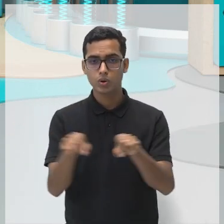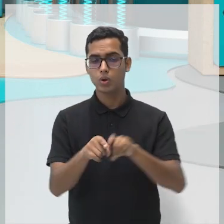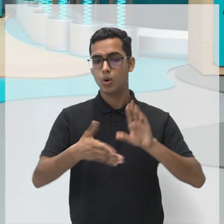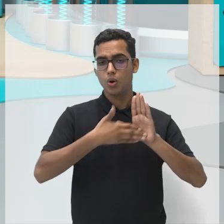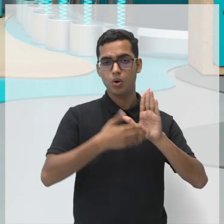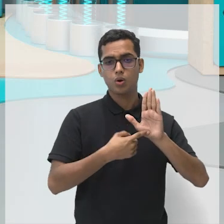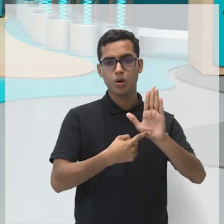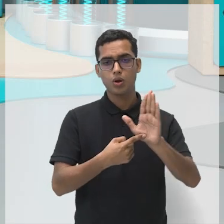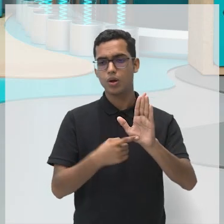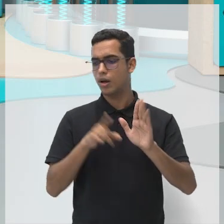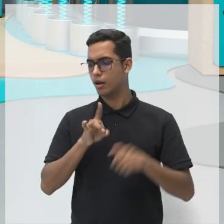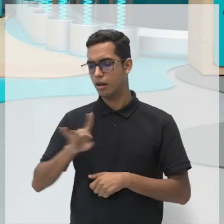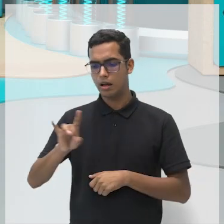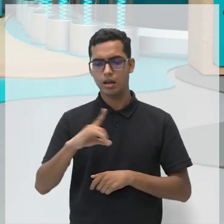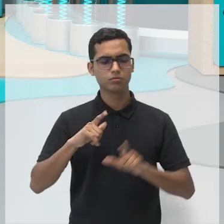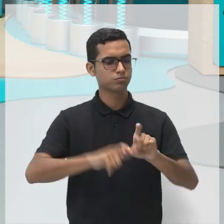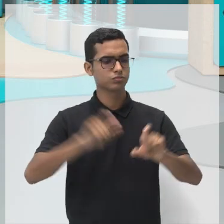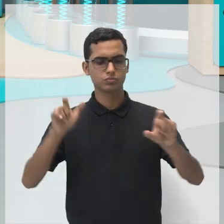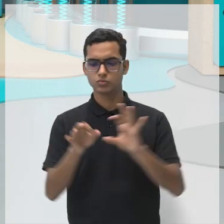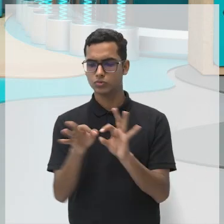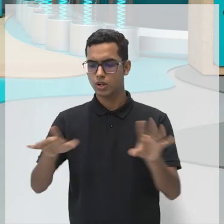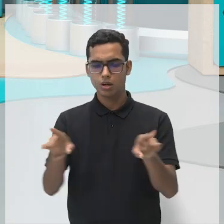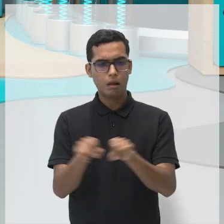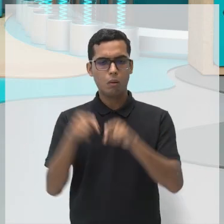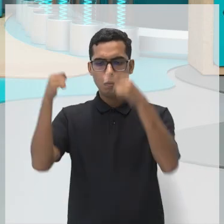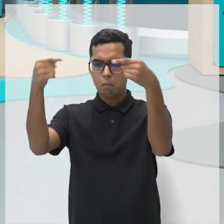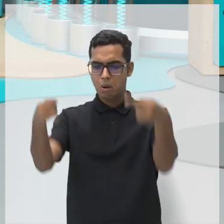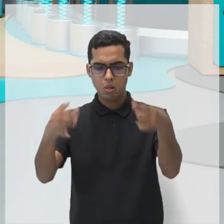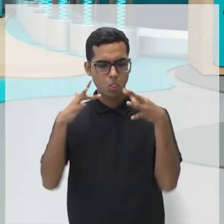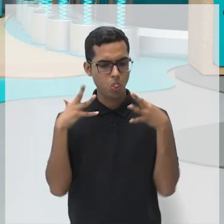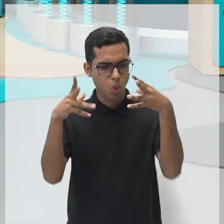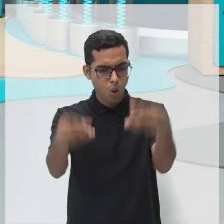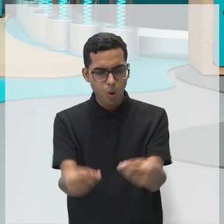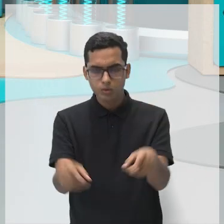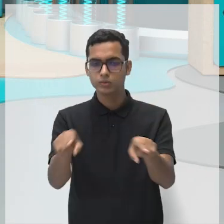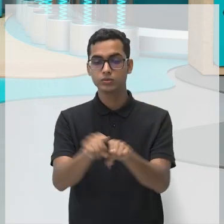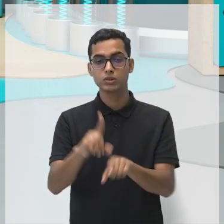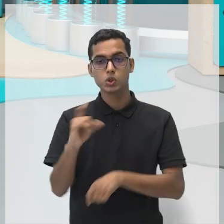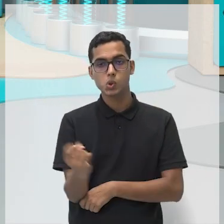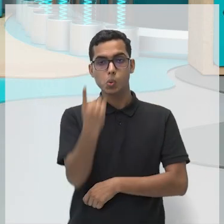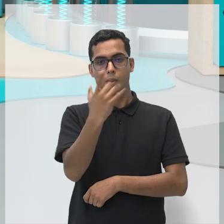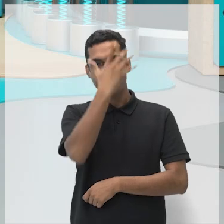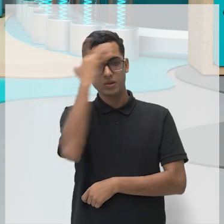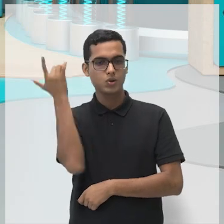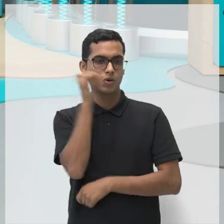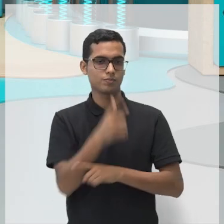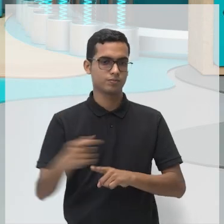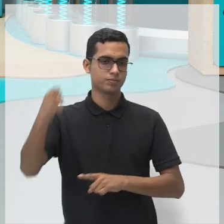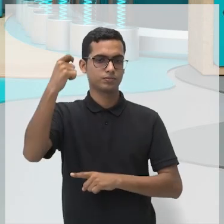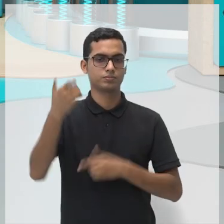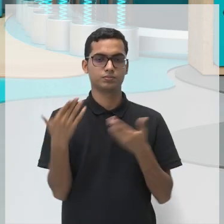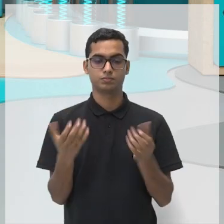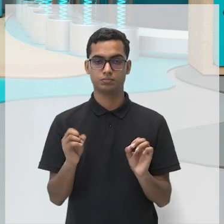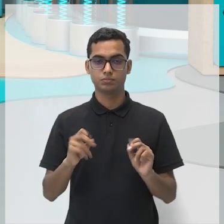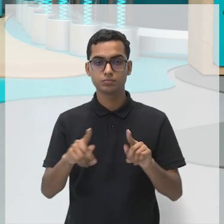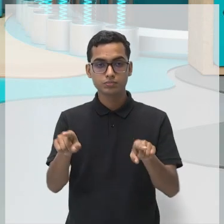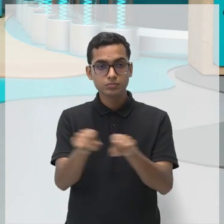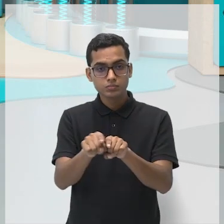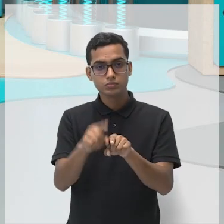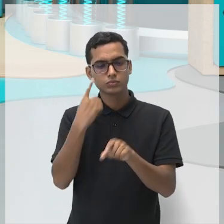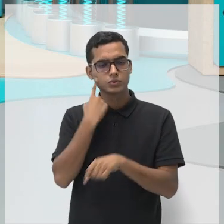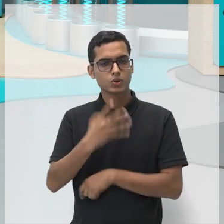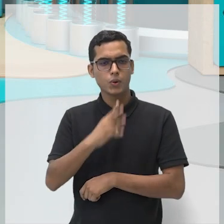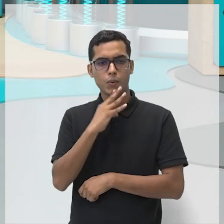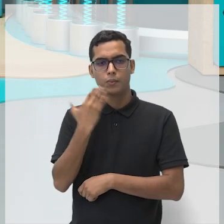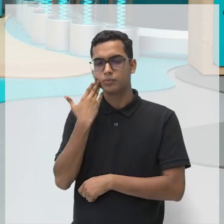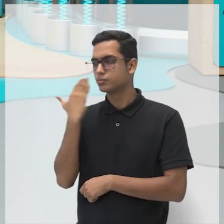propuseram a jogar, eram cada um por si, todos disputando. Para a gente conhecer um pouco mais sobre o paintball,